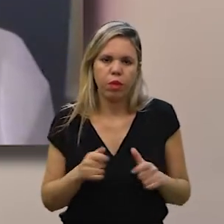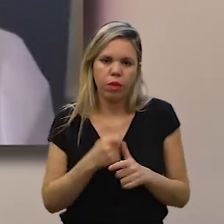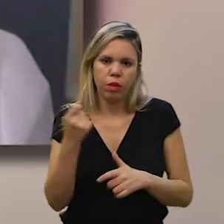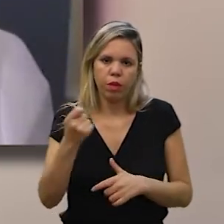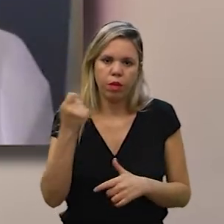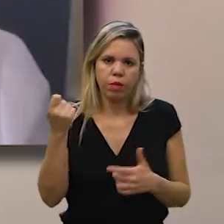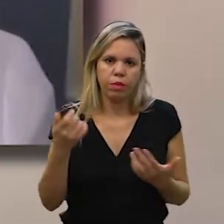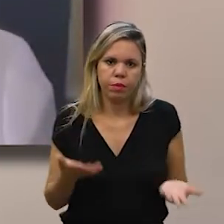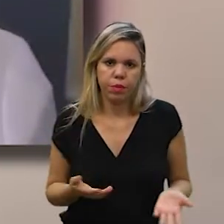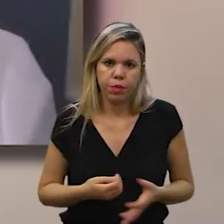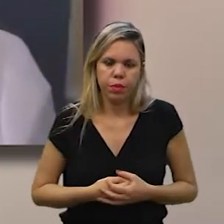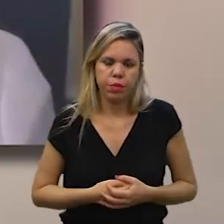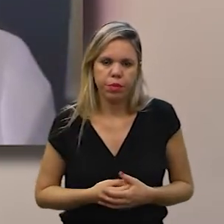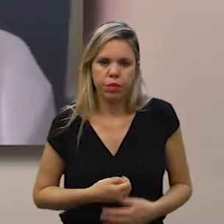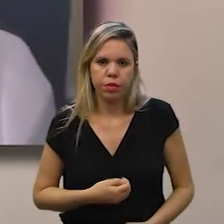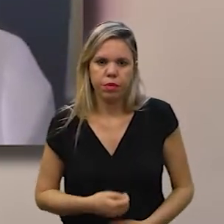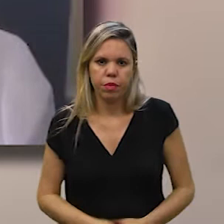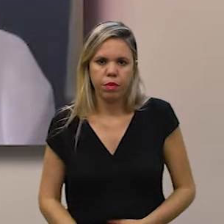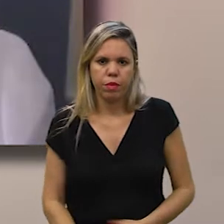muito grave,